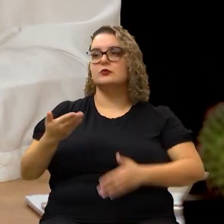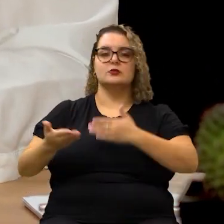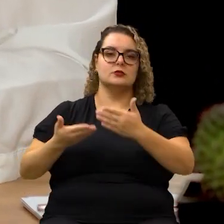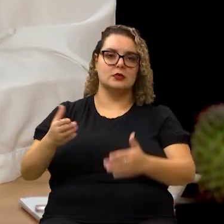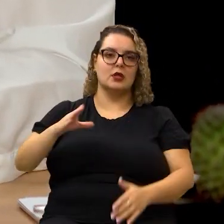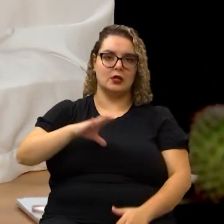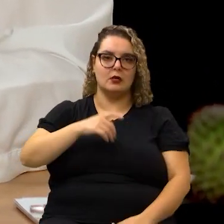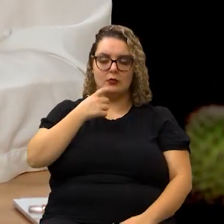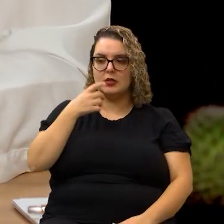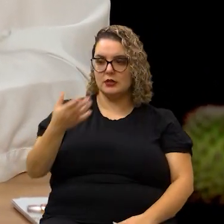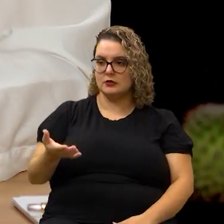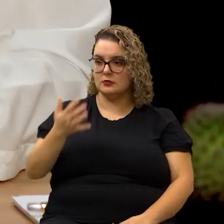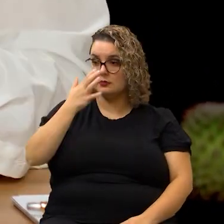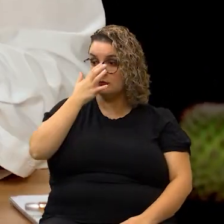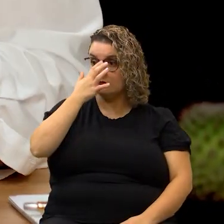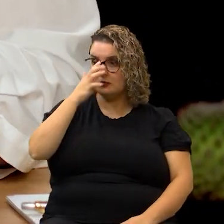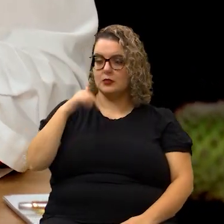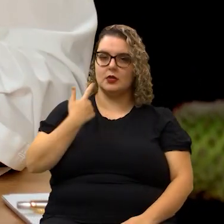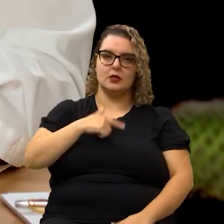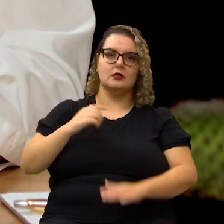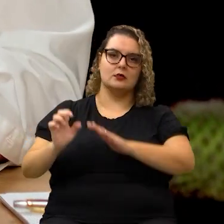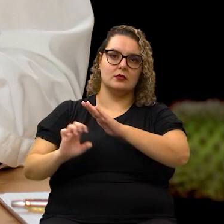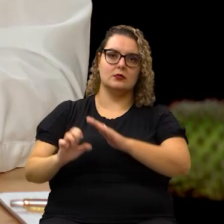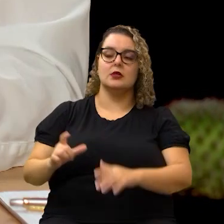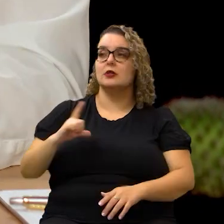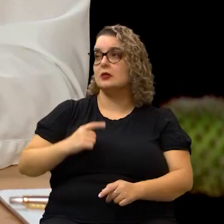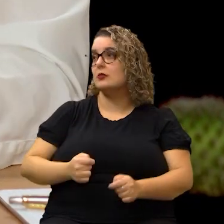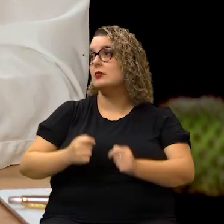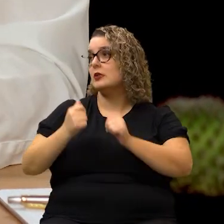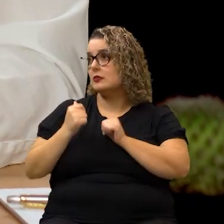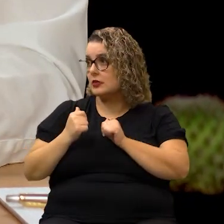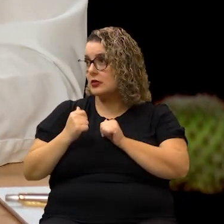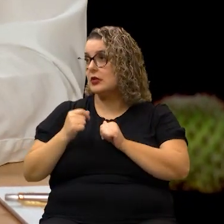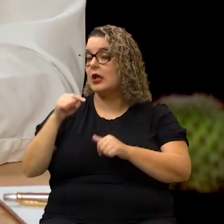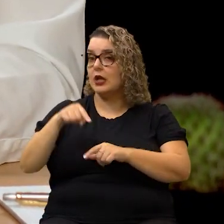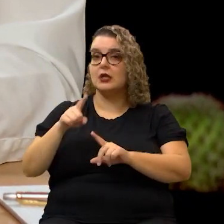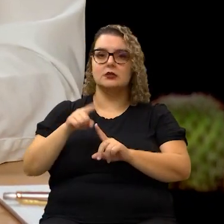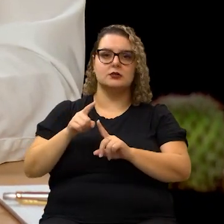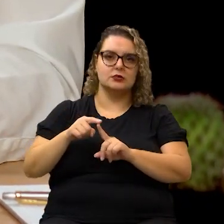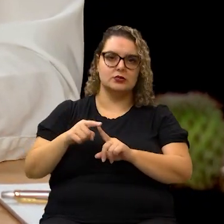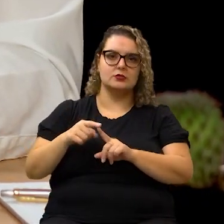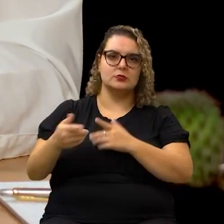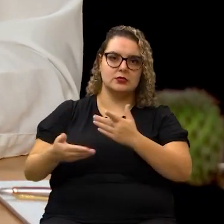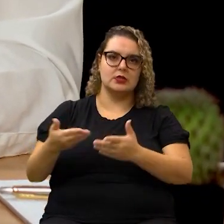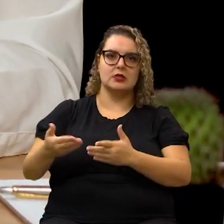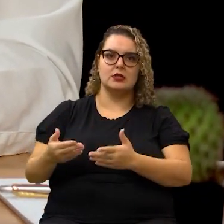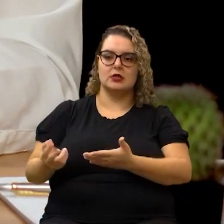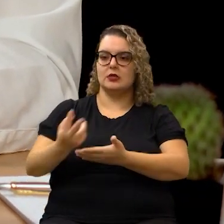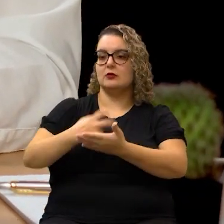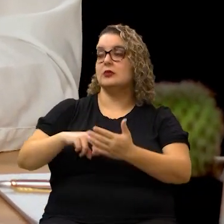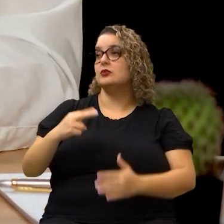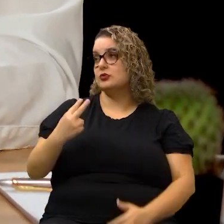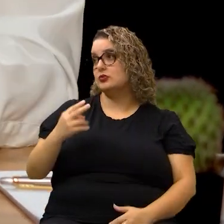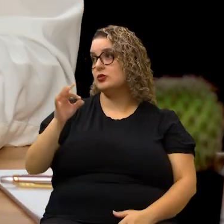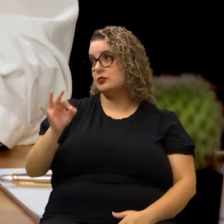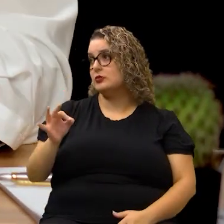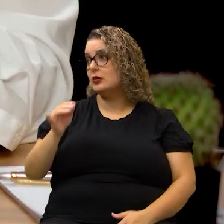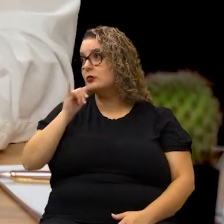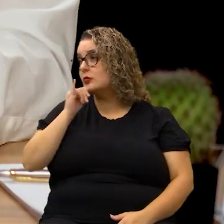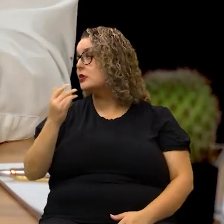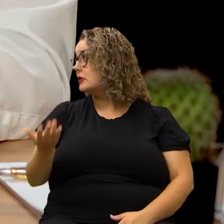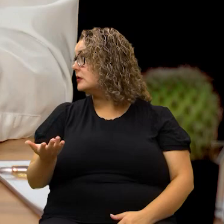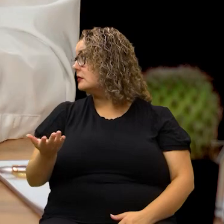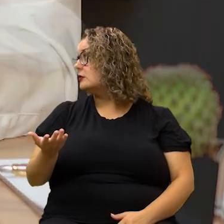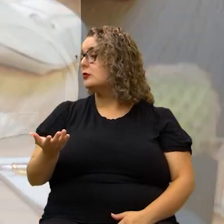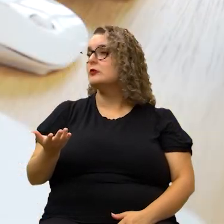de serviço em Campinas. E a nossa empresa ela tem um benefício aqui em Campinas, que esse tipo de serviço que nós criamos, a tributação é de 2%, por exemplo,